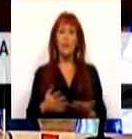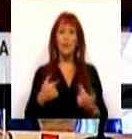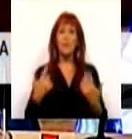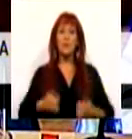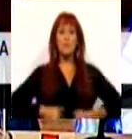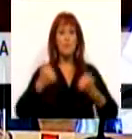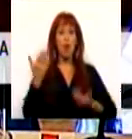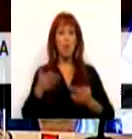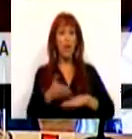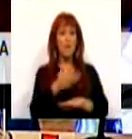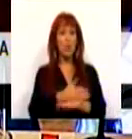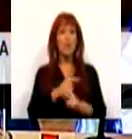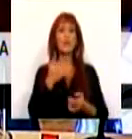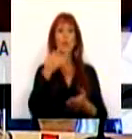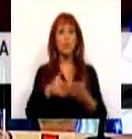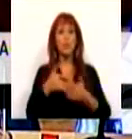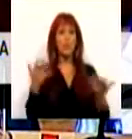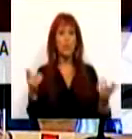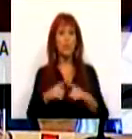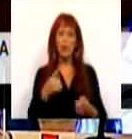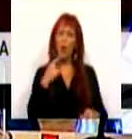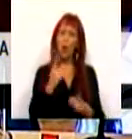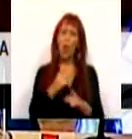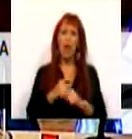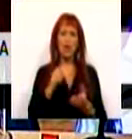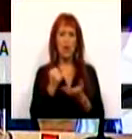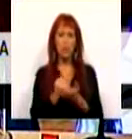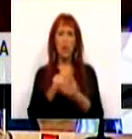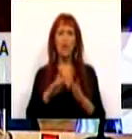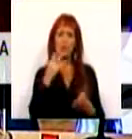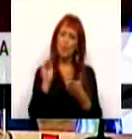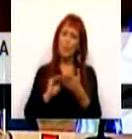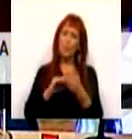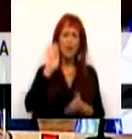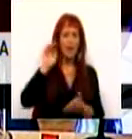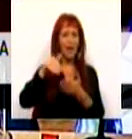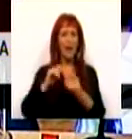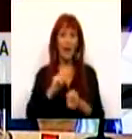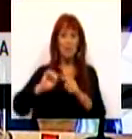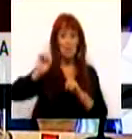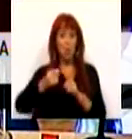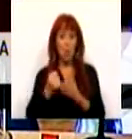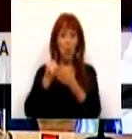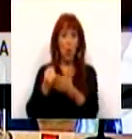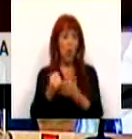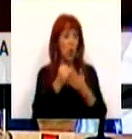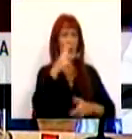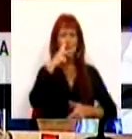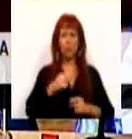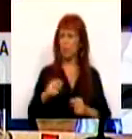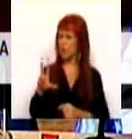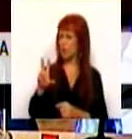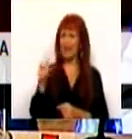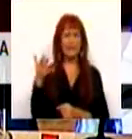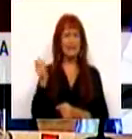Estamos melhor do que estávamos também no livro. Retomámos as bolsas de criação literária, que serão atribuídas anualmente e que estavam interrompidas há